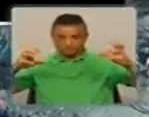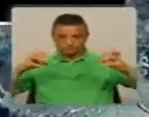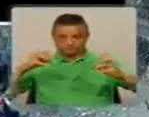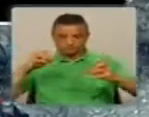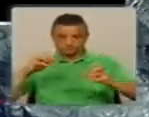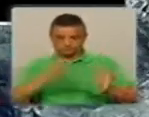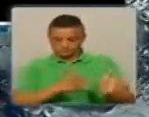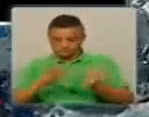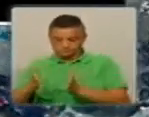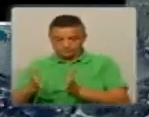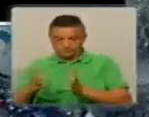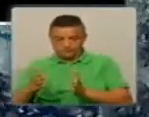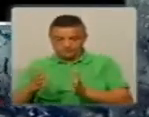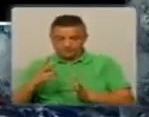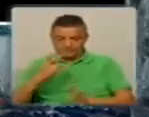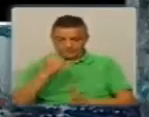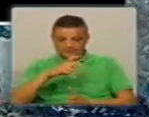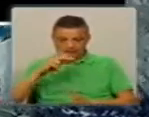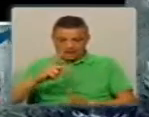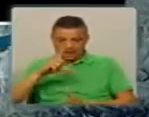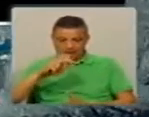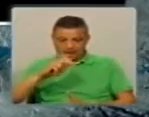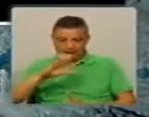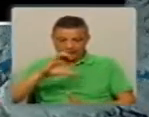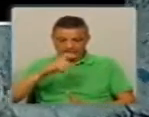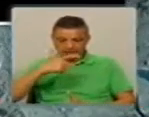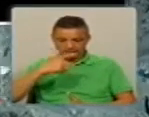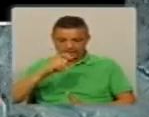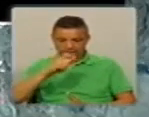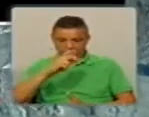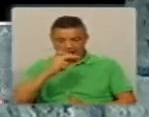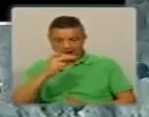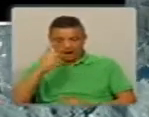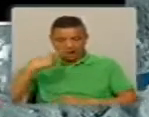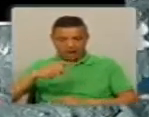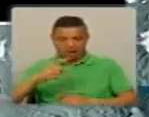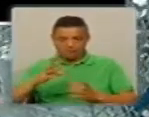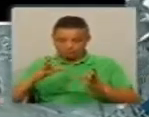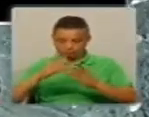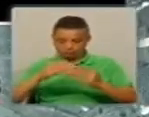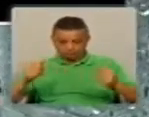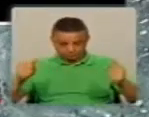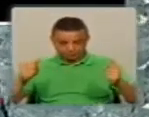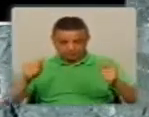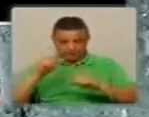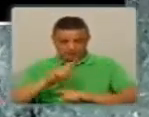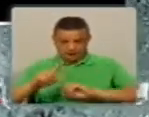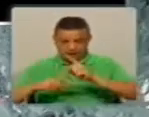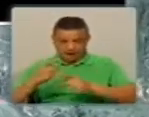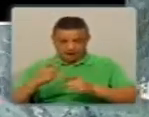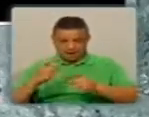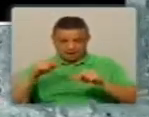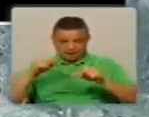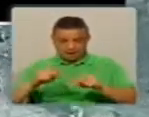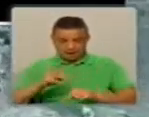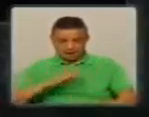sua passagem pela Via Láctea, na sua primeira passagem pela Via Láctea, ela devia pura e simplesmente ter-se desfeito. Não há outro termo para isso. Isto então